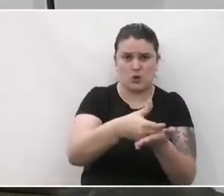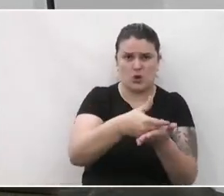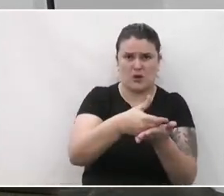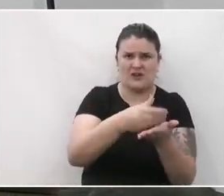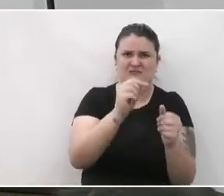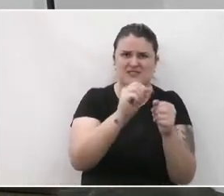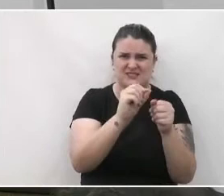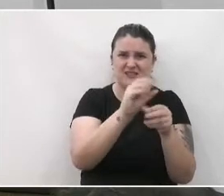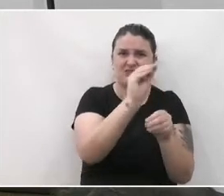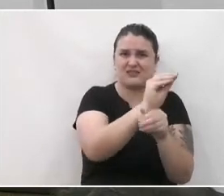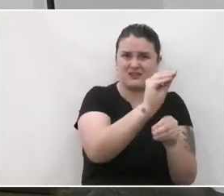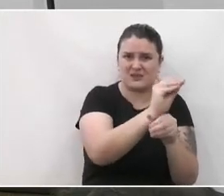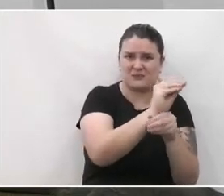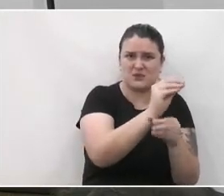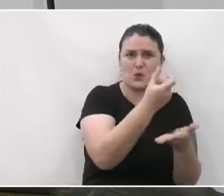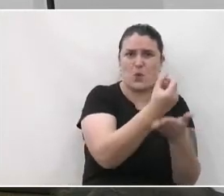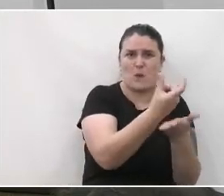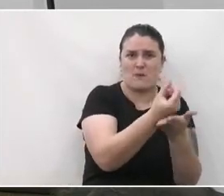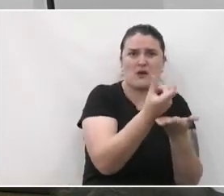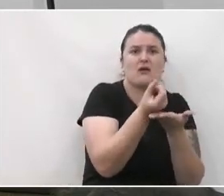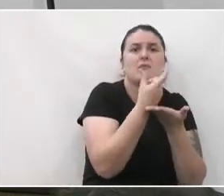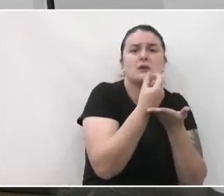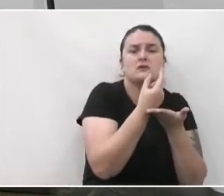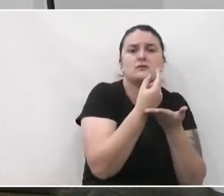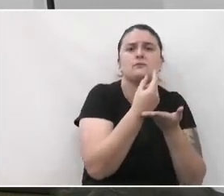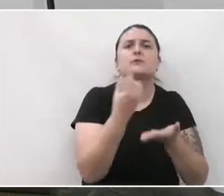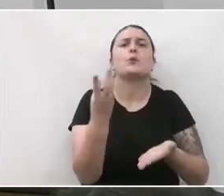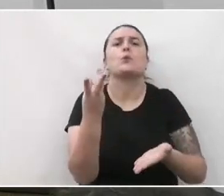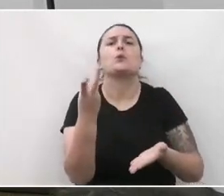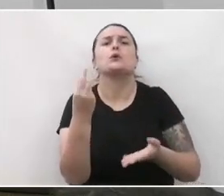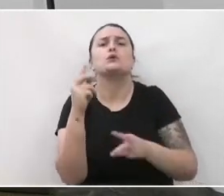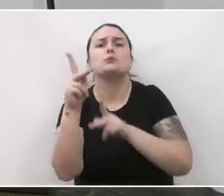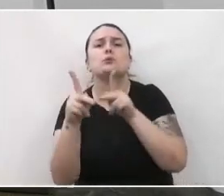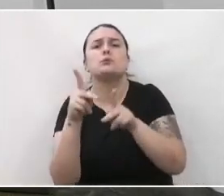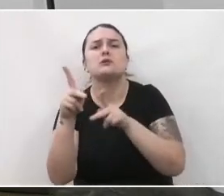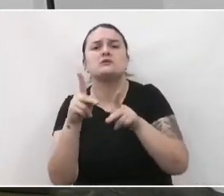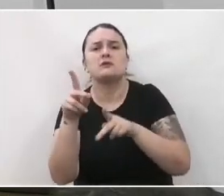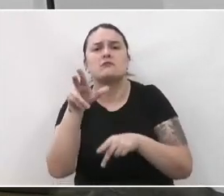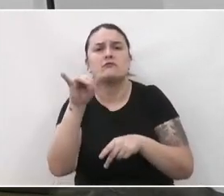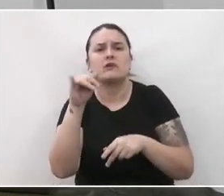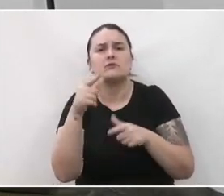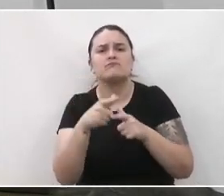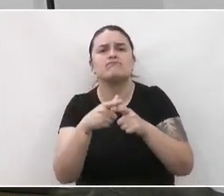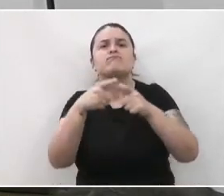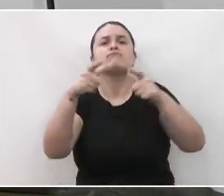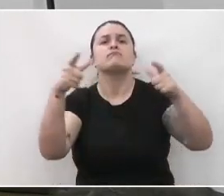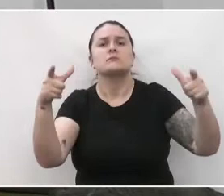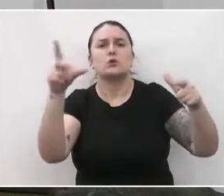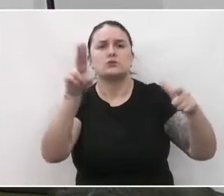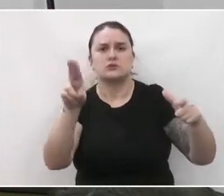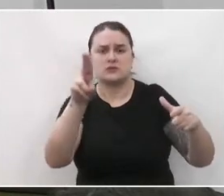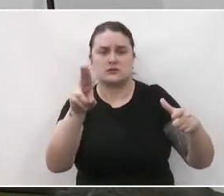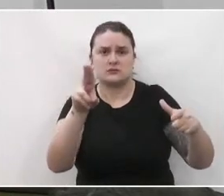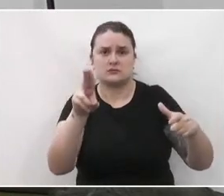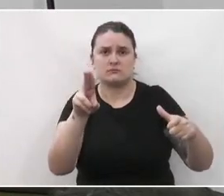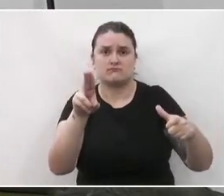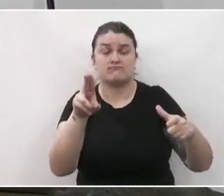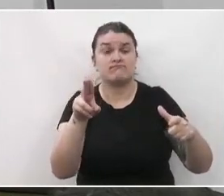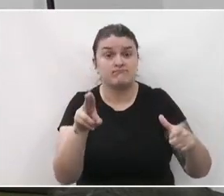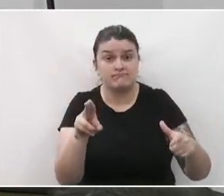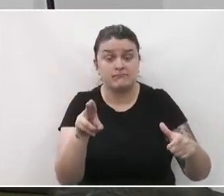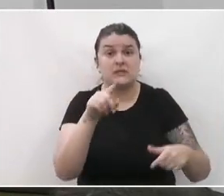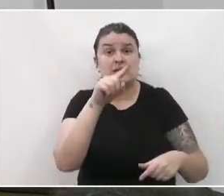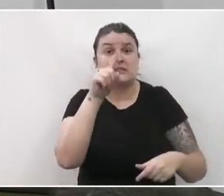desse tratamento precoce, será quanto da população que nós vamos atingir? E será que não